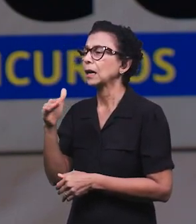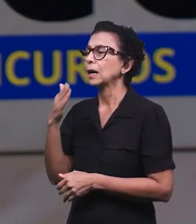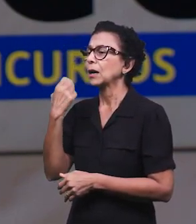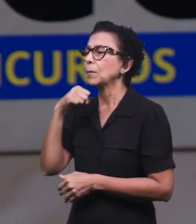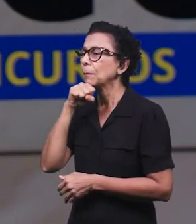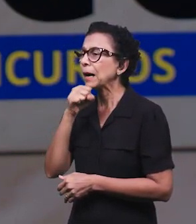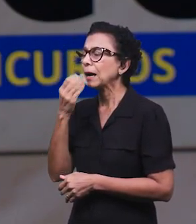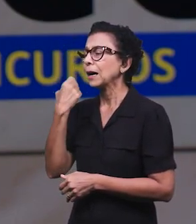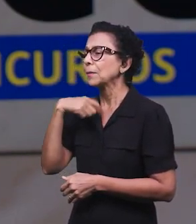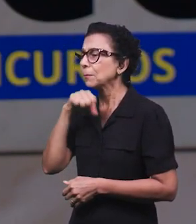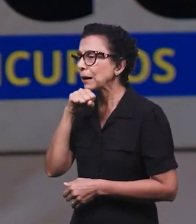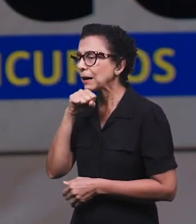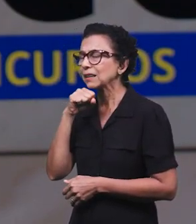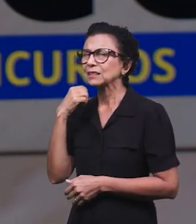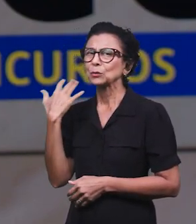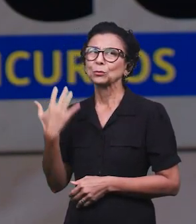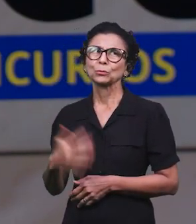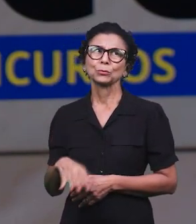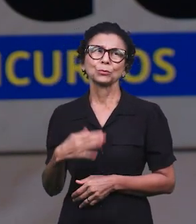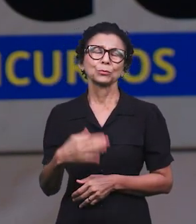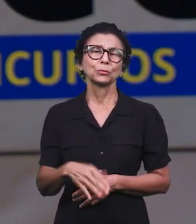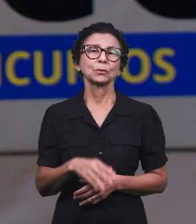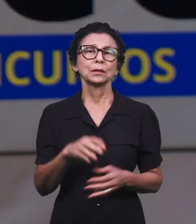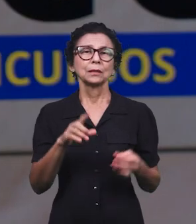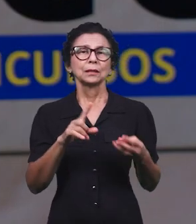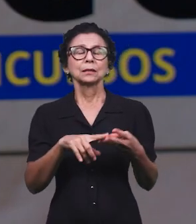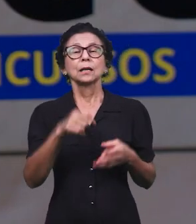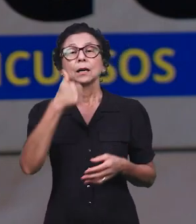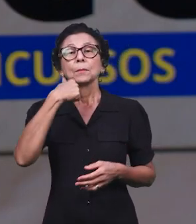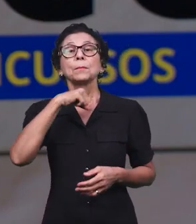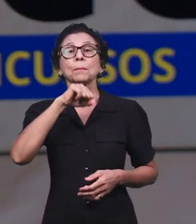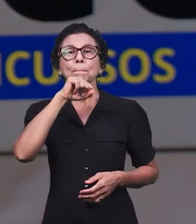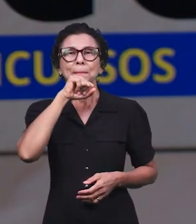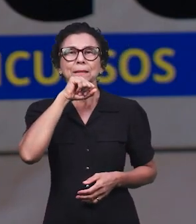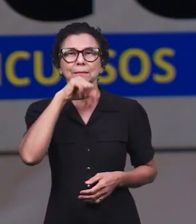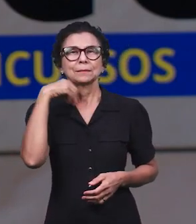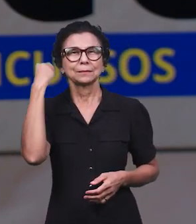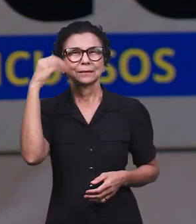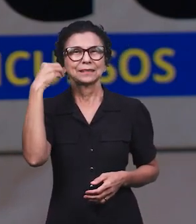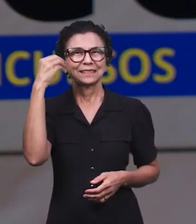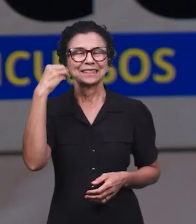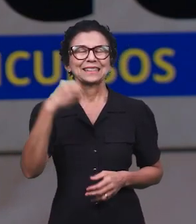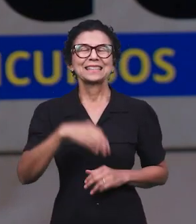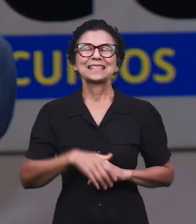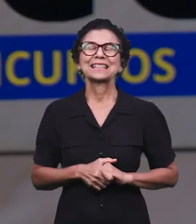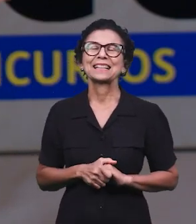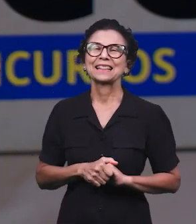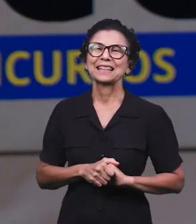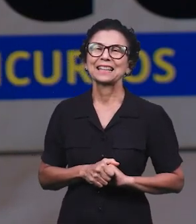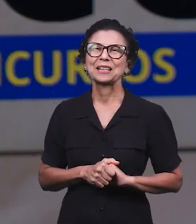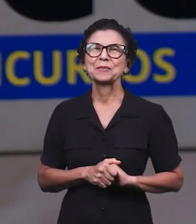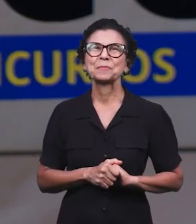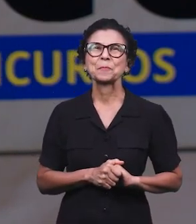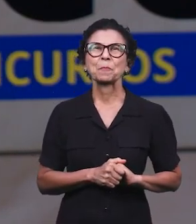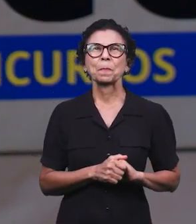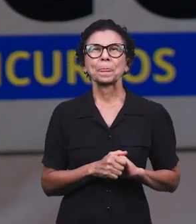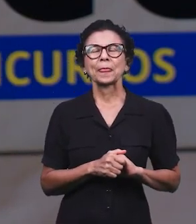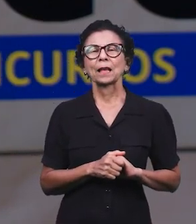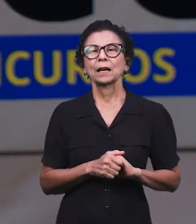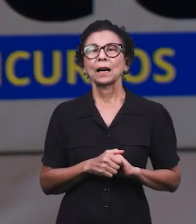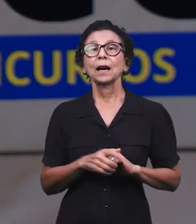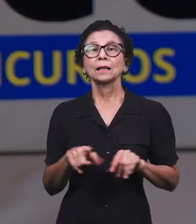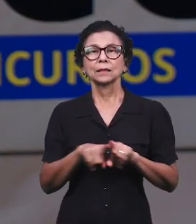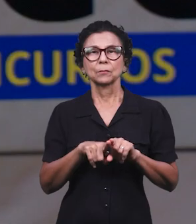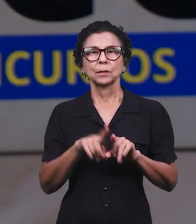levantam. Você que é mãe, a gente recebeu um relato de uma irmã aqui, que a gente já até preparou programas, né,